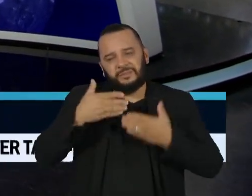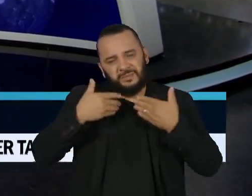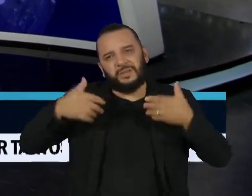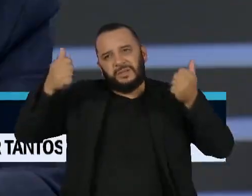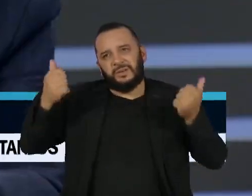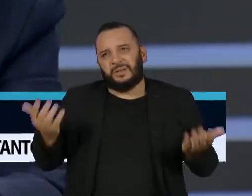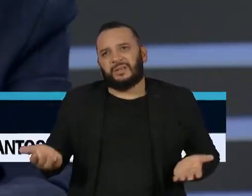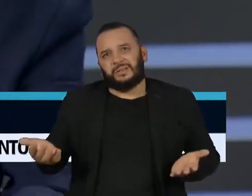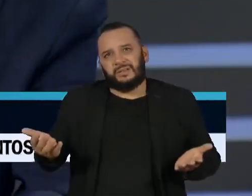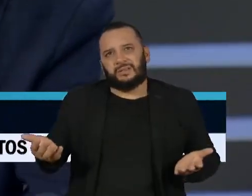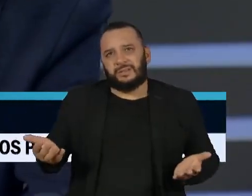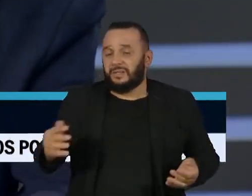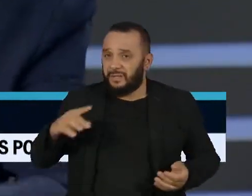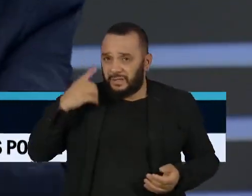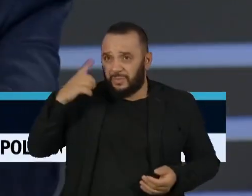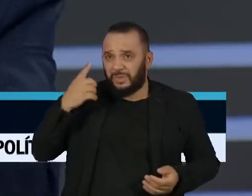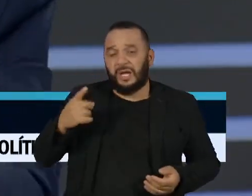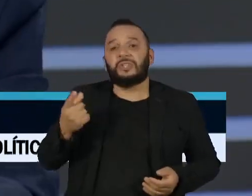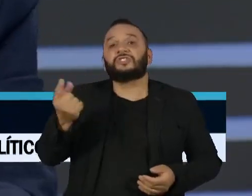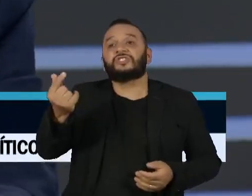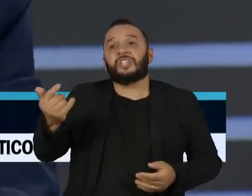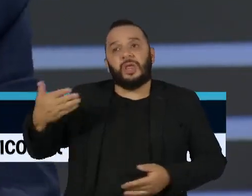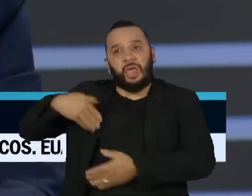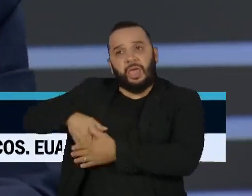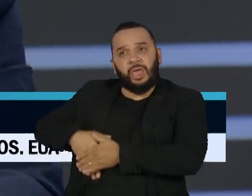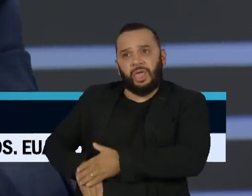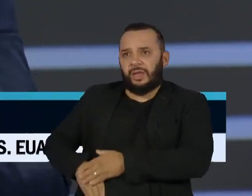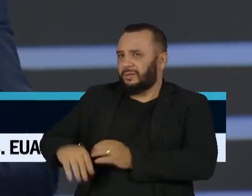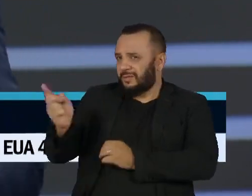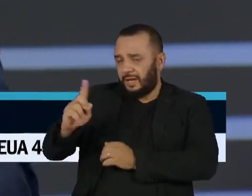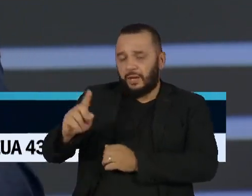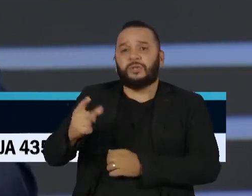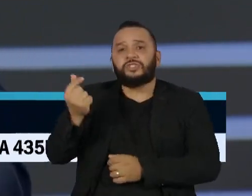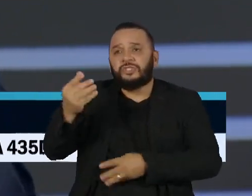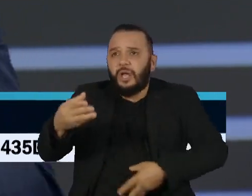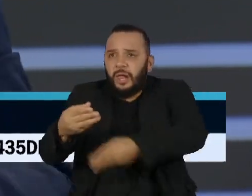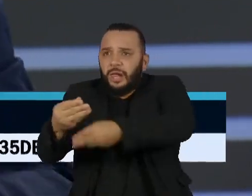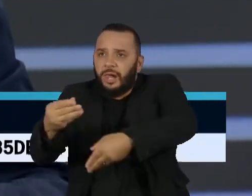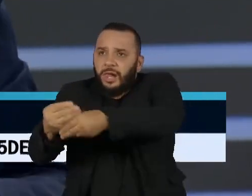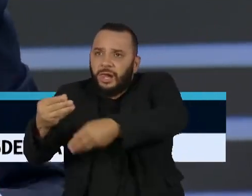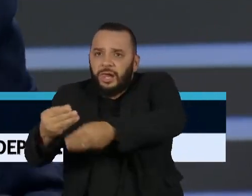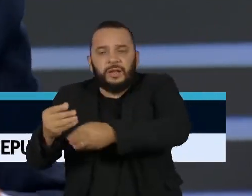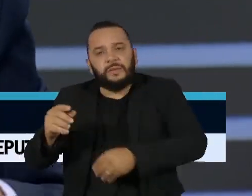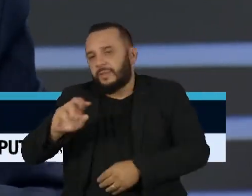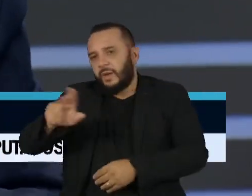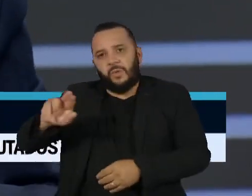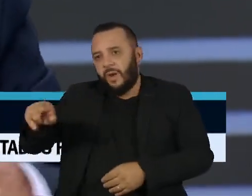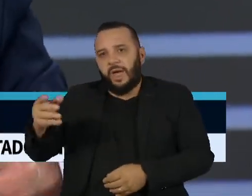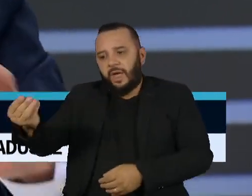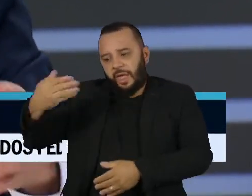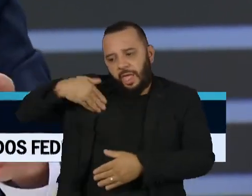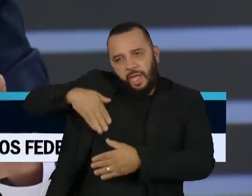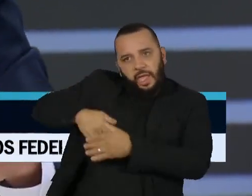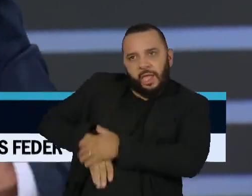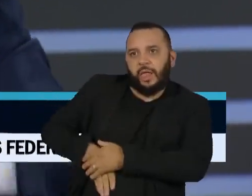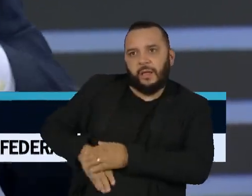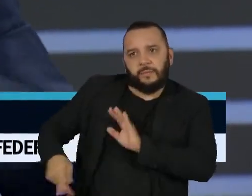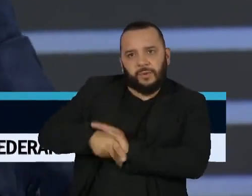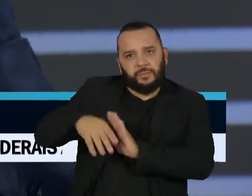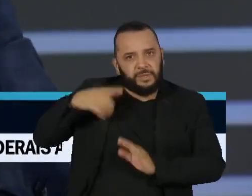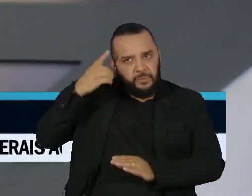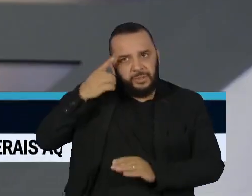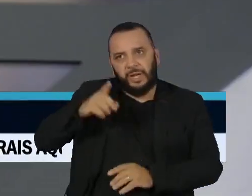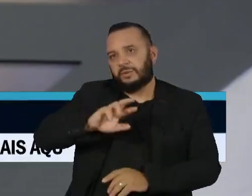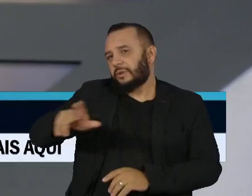é que o deputado embolsa o dinheiro, como bem destacou o Capaz, não. São as obras, mas as obras precisam ter articulação dos municípios